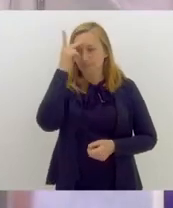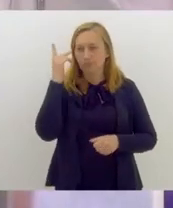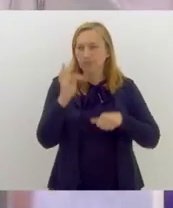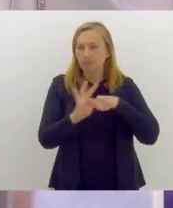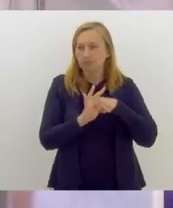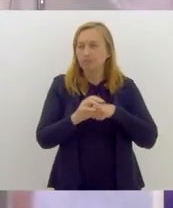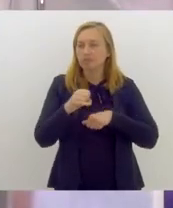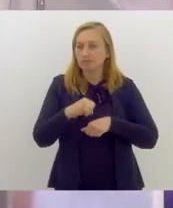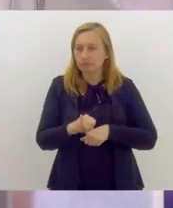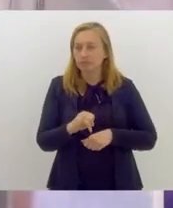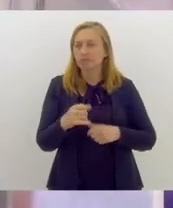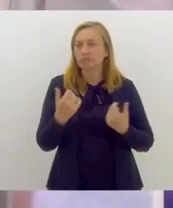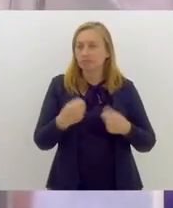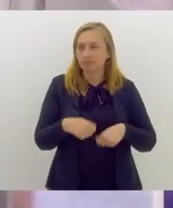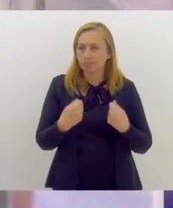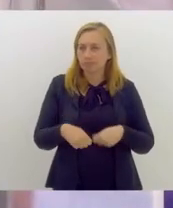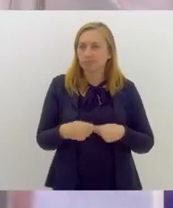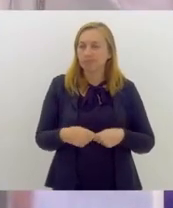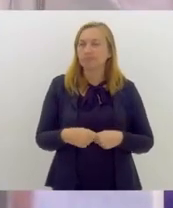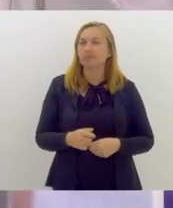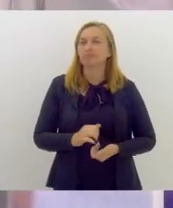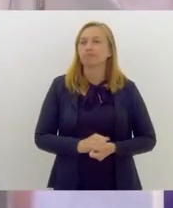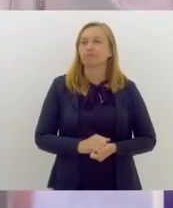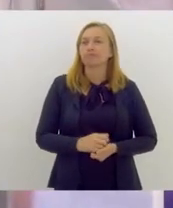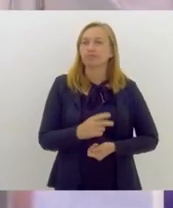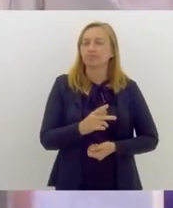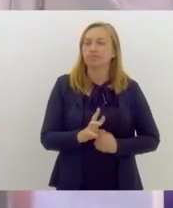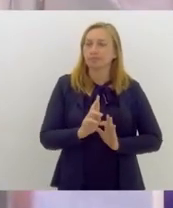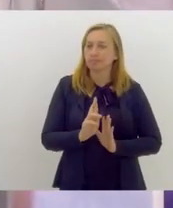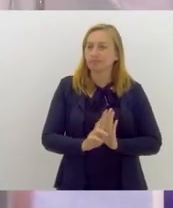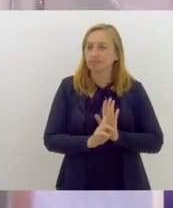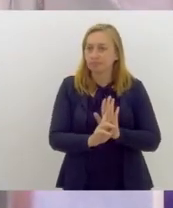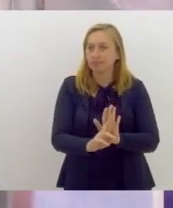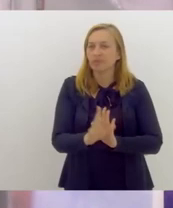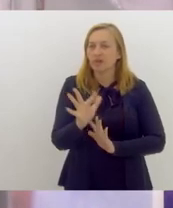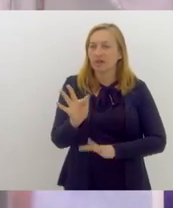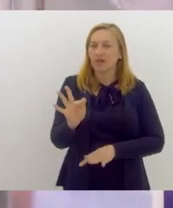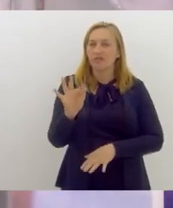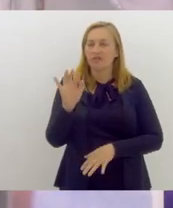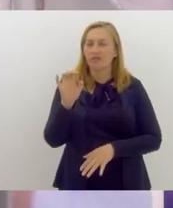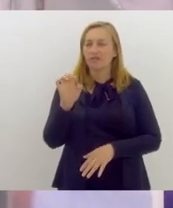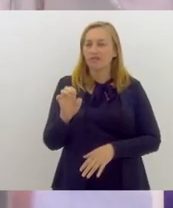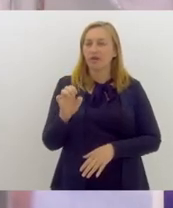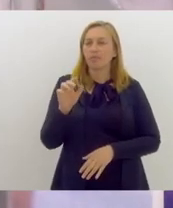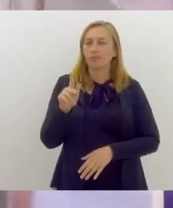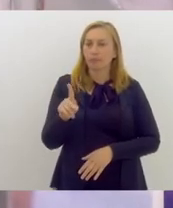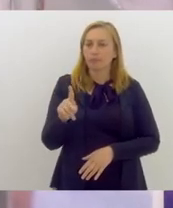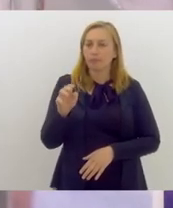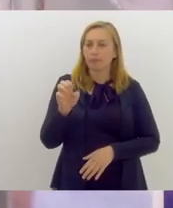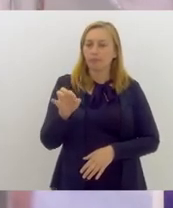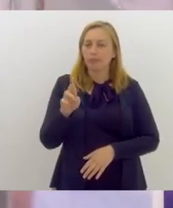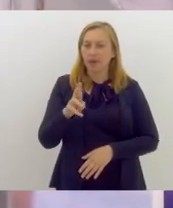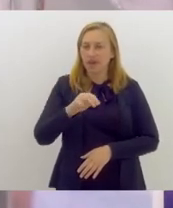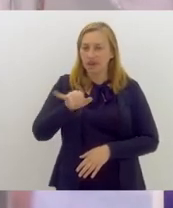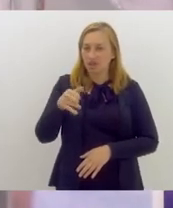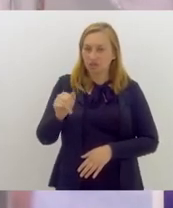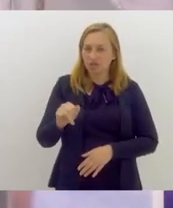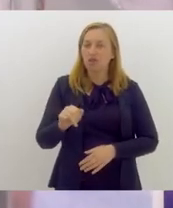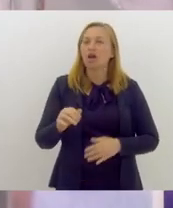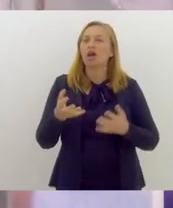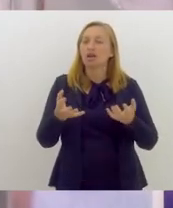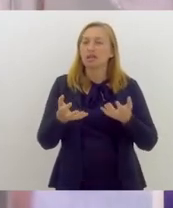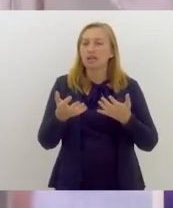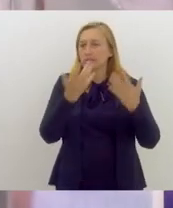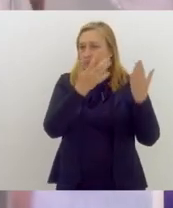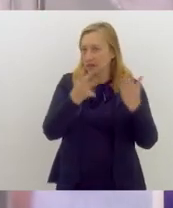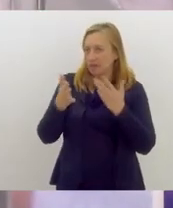bem Me dirigindo aqui na condição de representante legal da fpash né porém Presidente queria